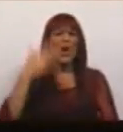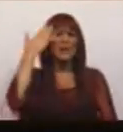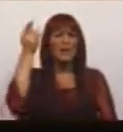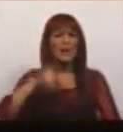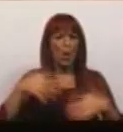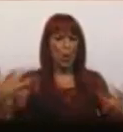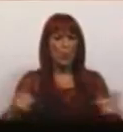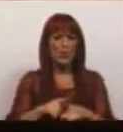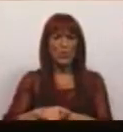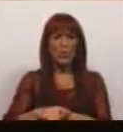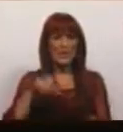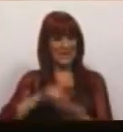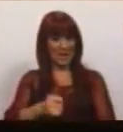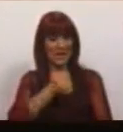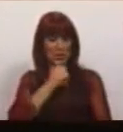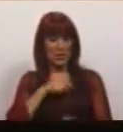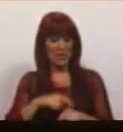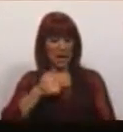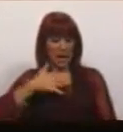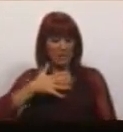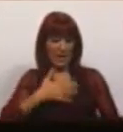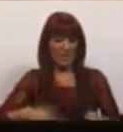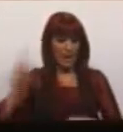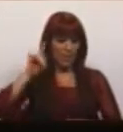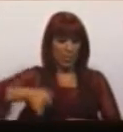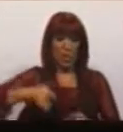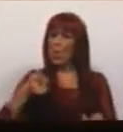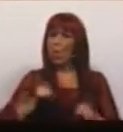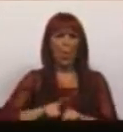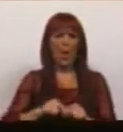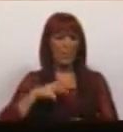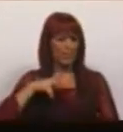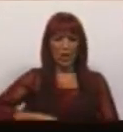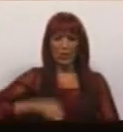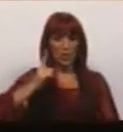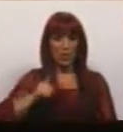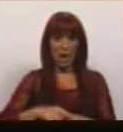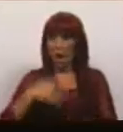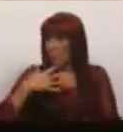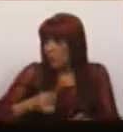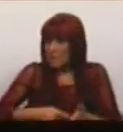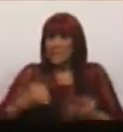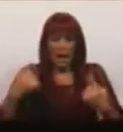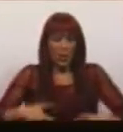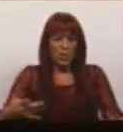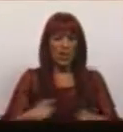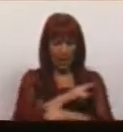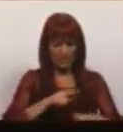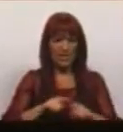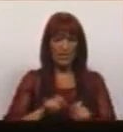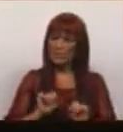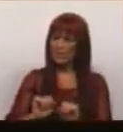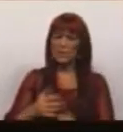que hoje o centro de decisão desta empresa estratégica não está no nosso país, que é absolutamente necessário impedir a